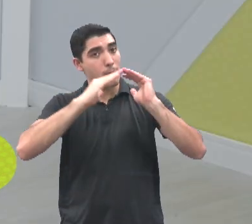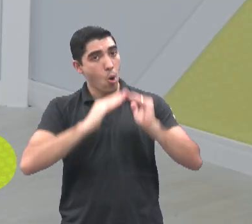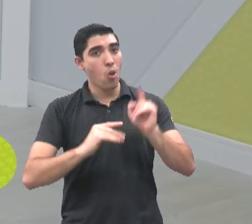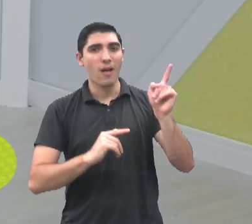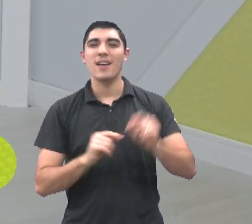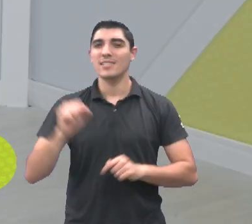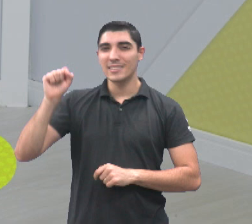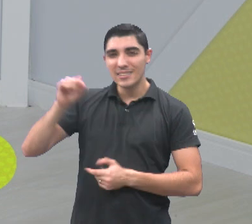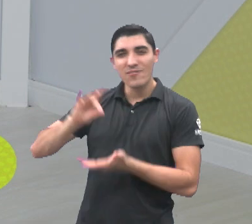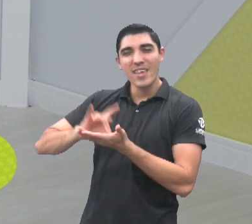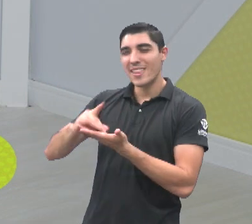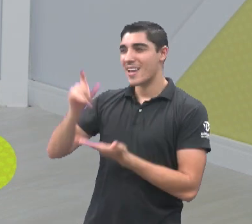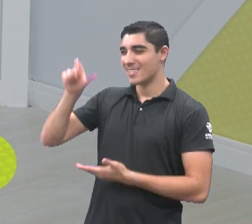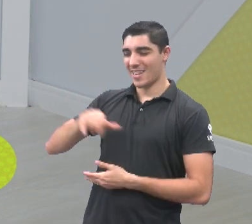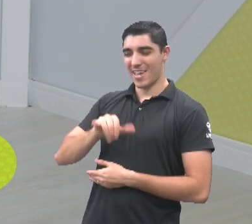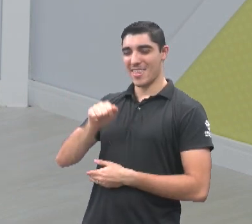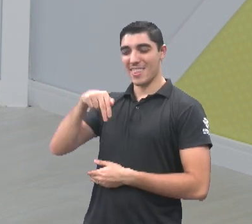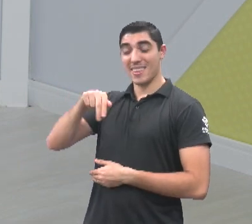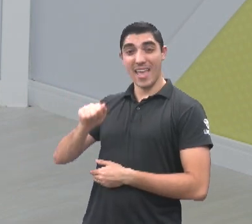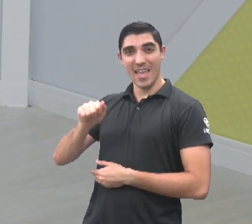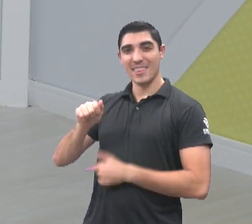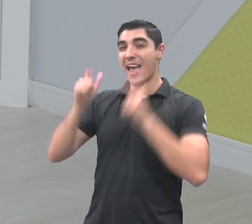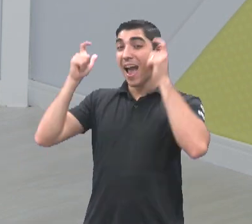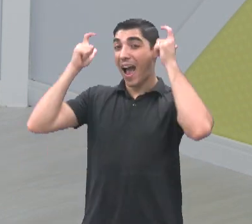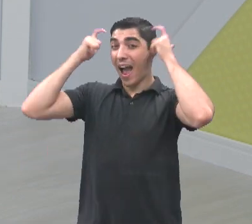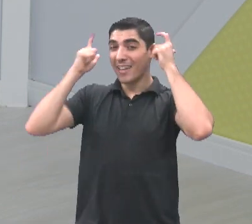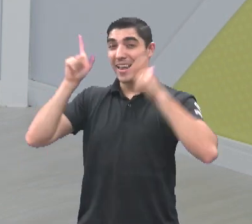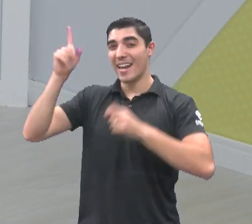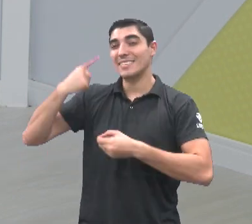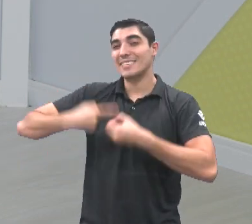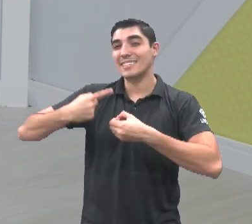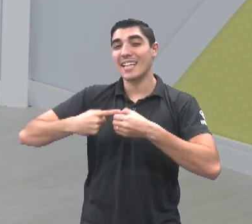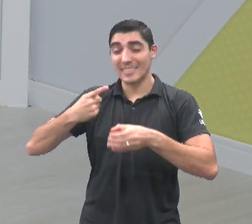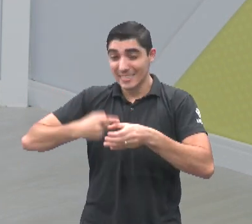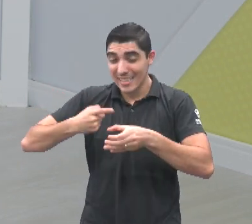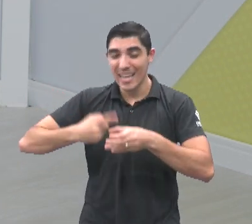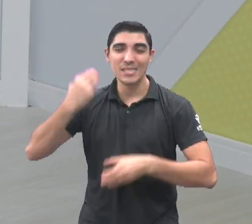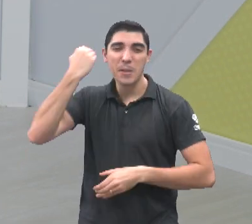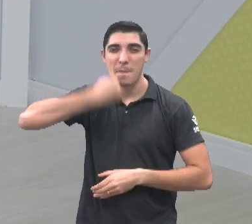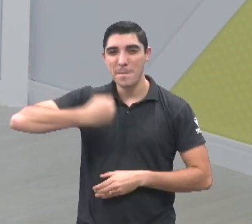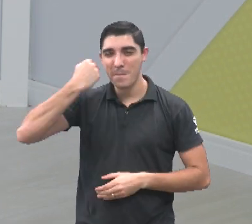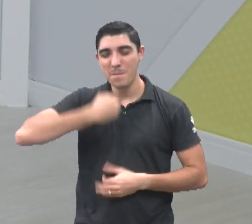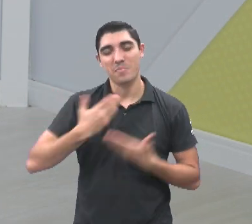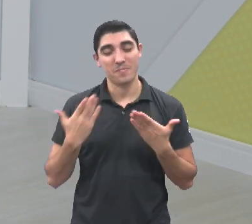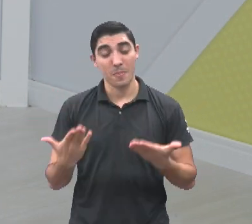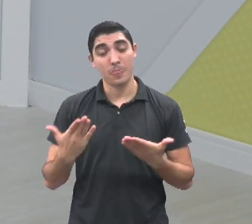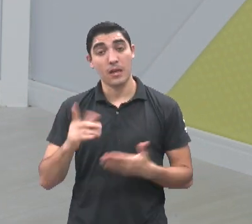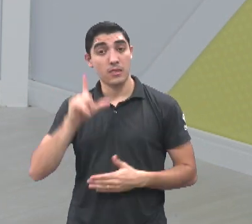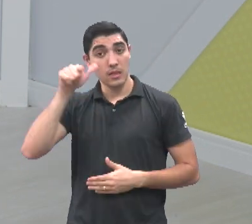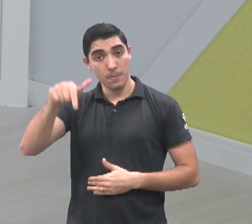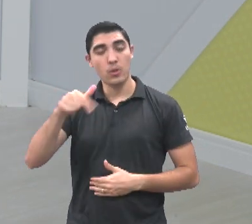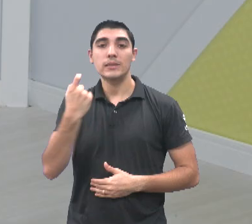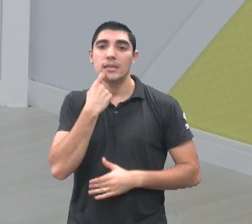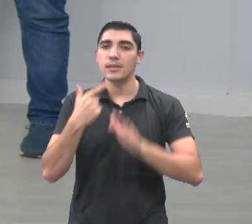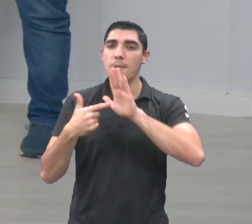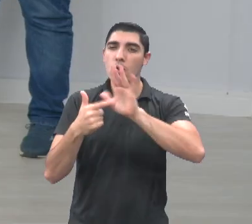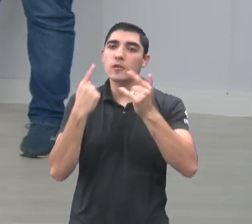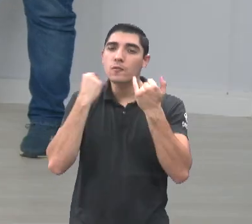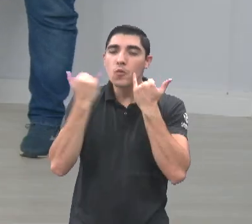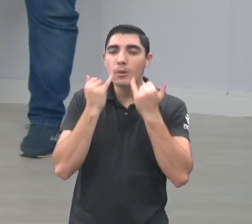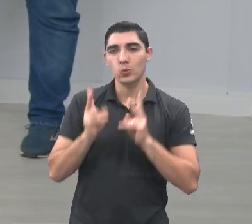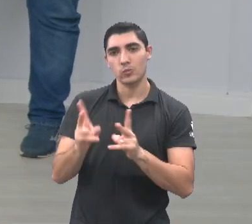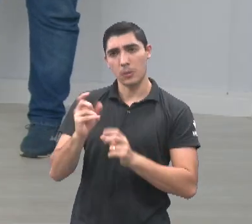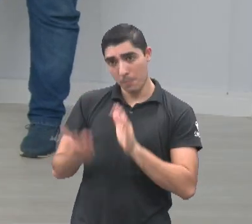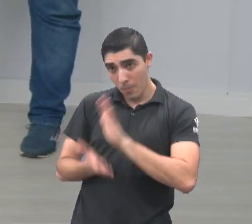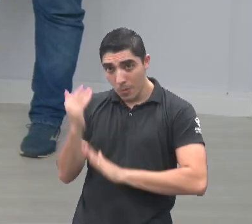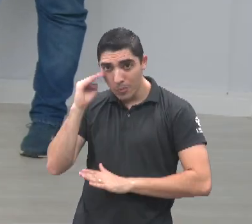Santa Bárbara do Oeste, que beleza. Vamos torcer por uma vitória e sexta-feira todos os detalhes aqui no nosso Hora do Esporte, que está chegando ao seu final. Vambora, Brunão?